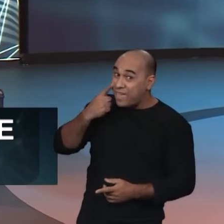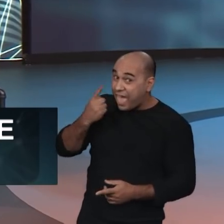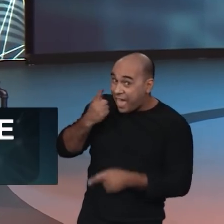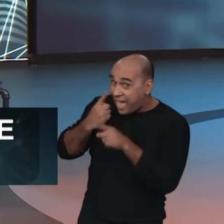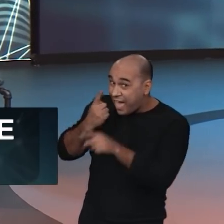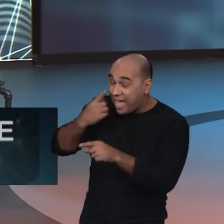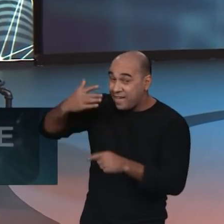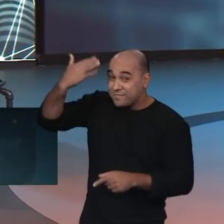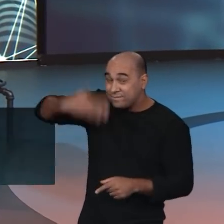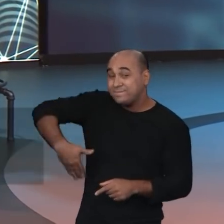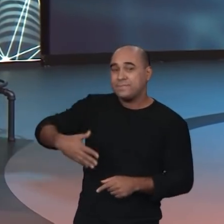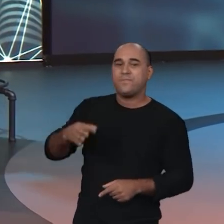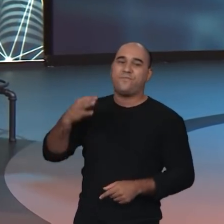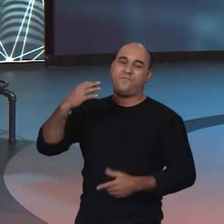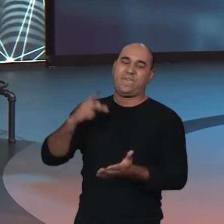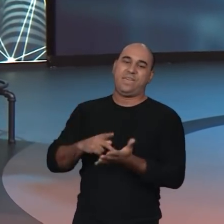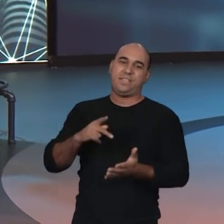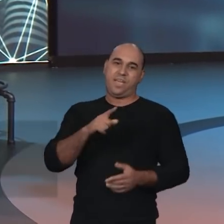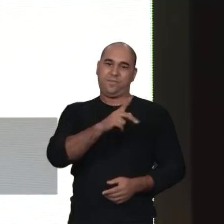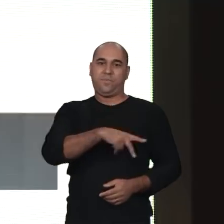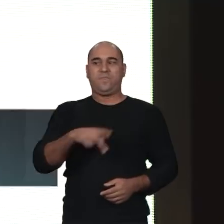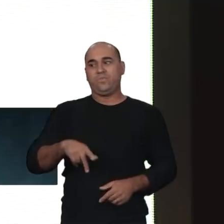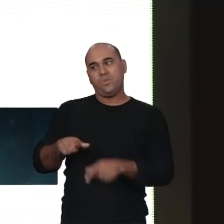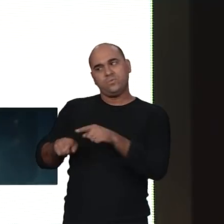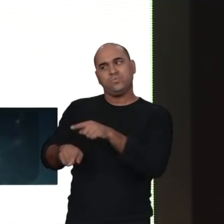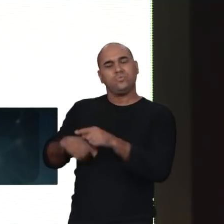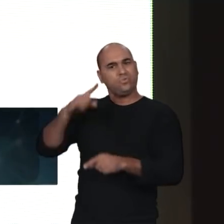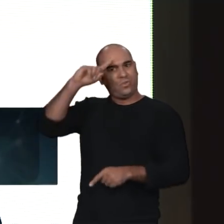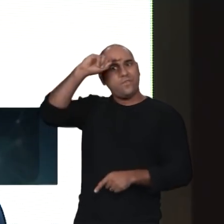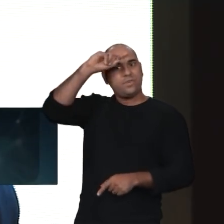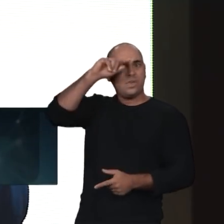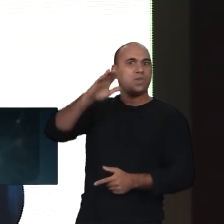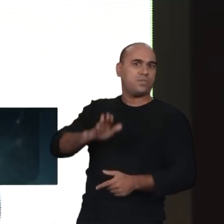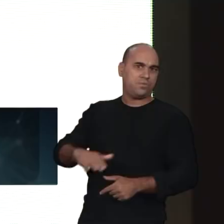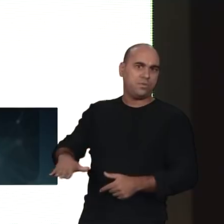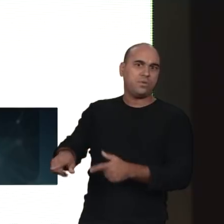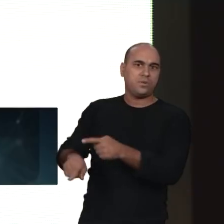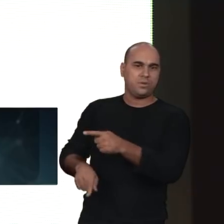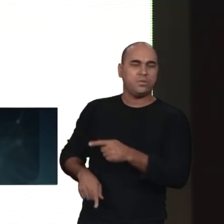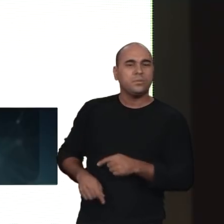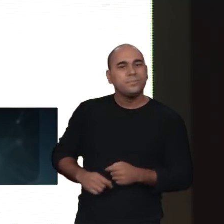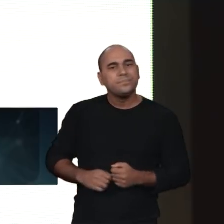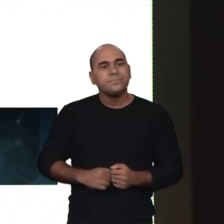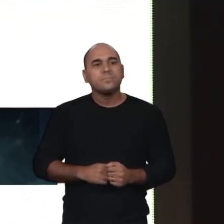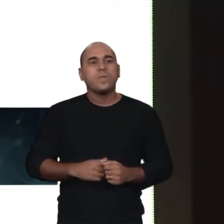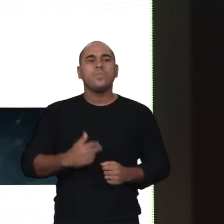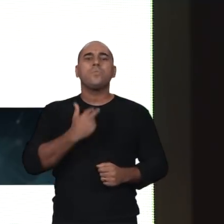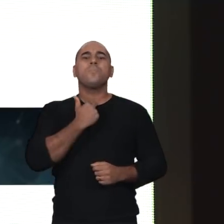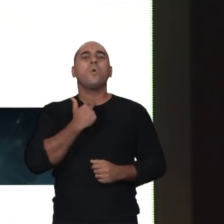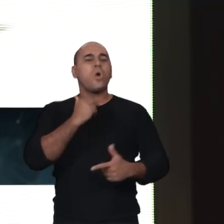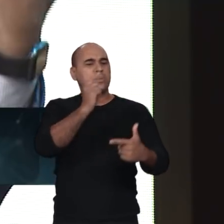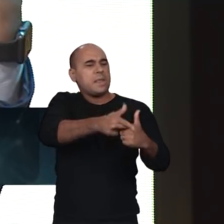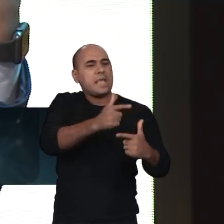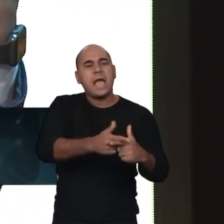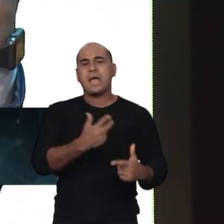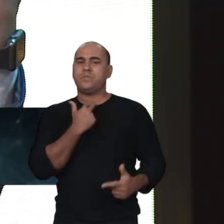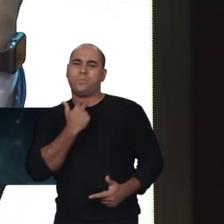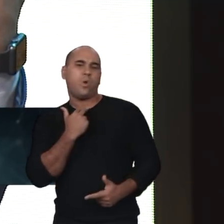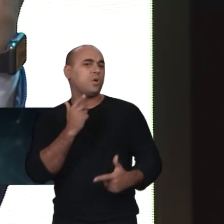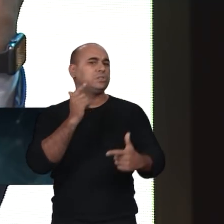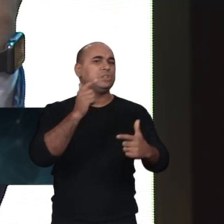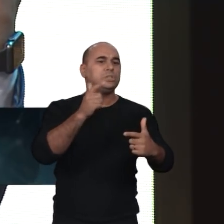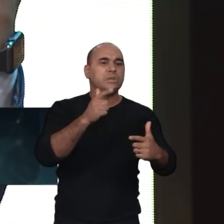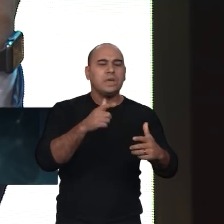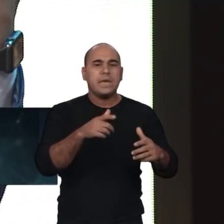essa cultura nossa, que não pode repreender, não pode chamar atenção, tem que tolerar tudo, a gente acaba aplicando isso a